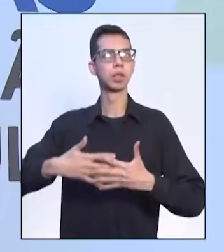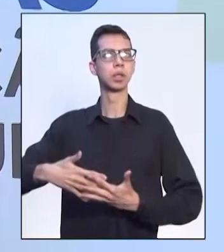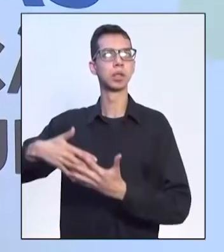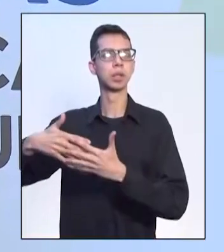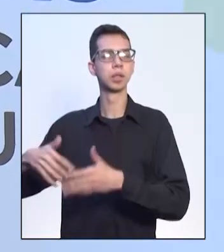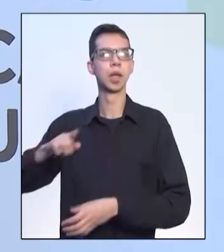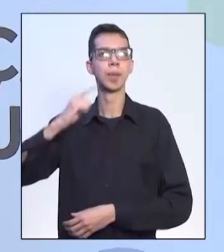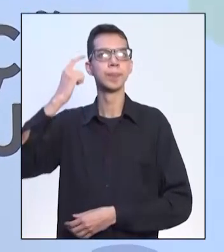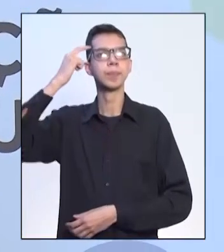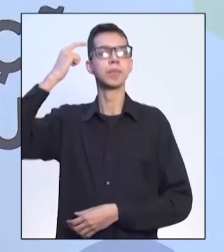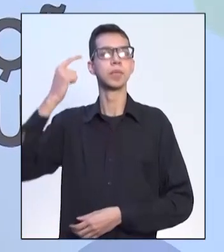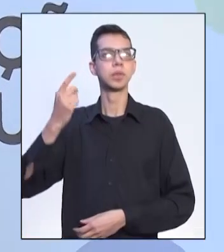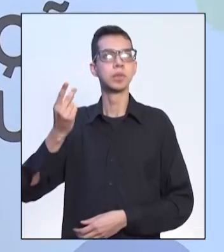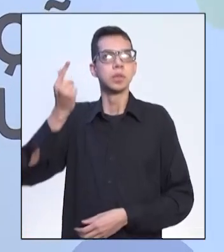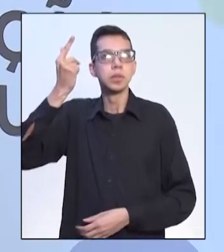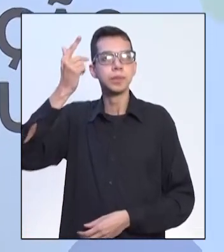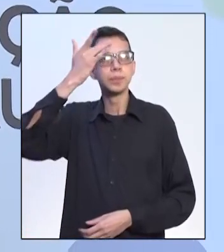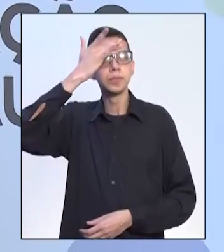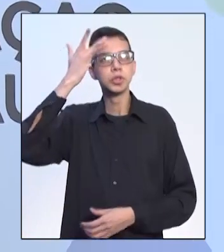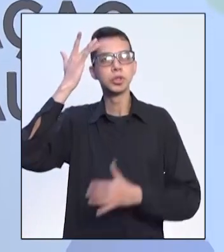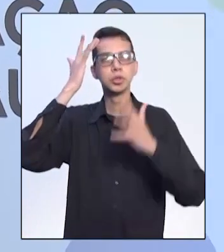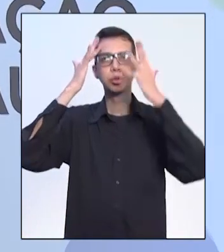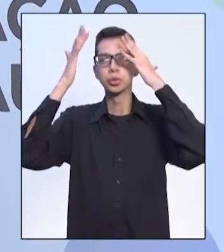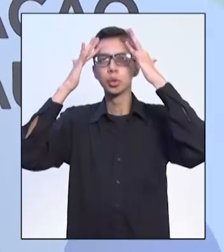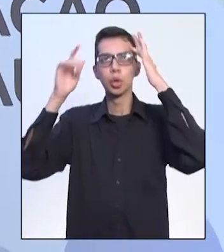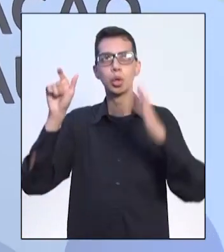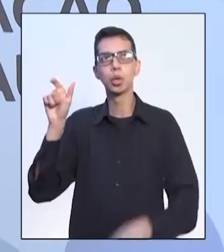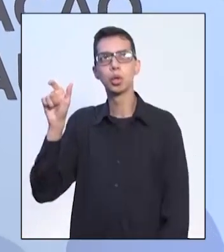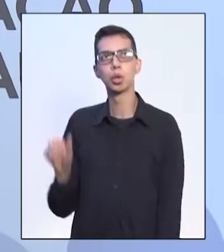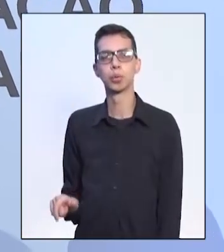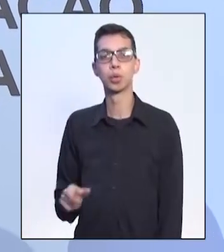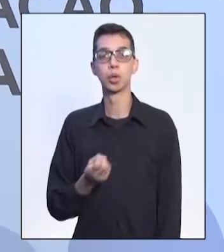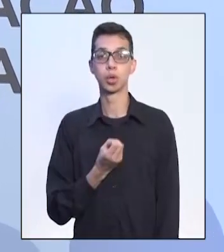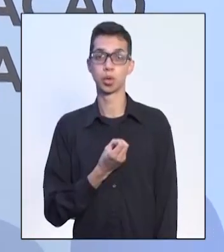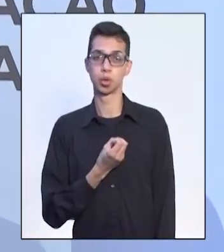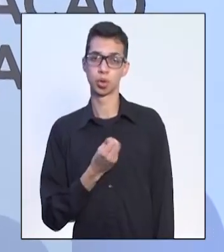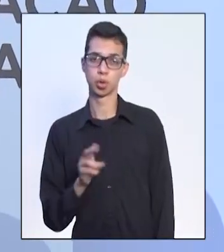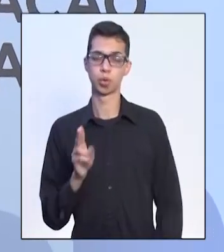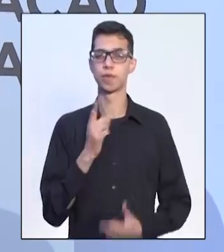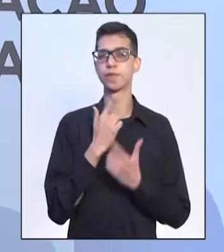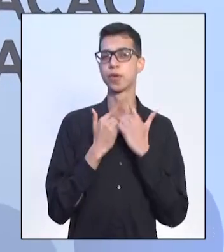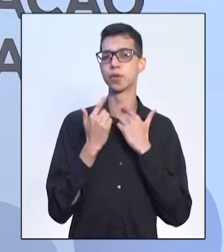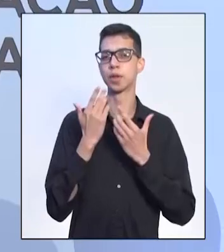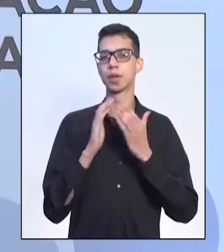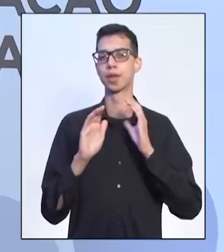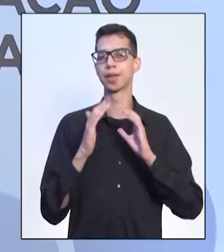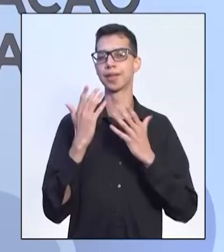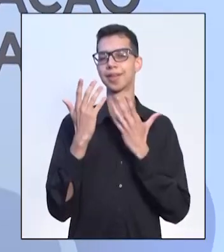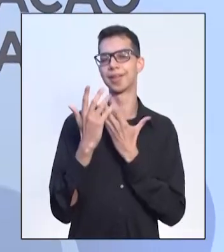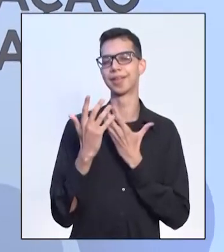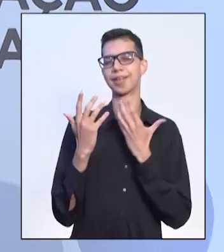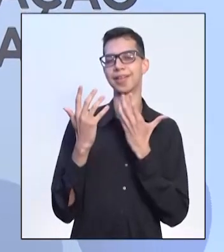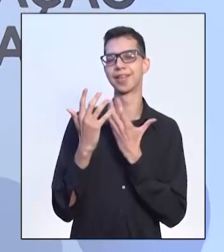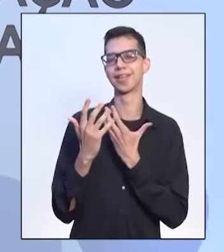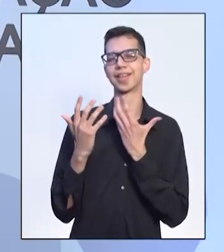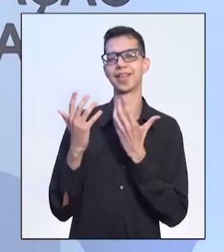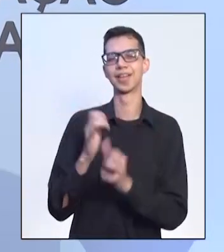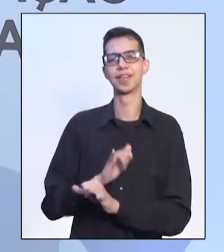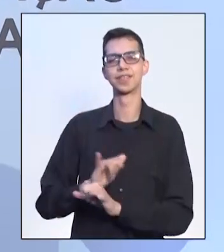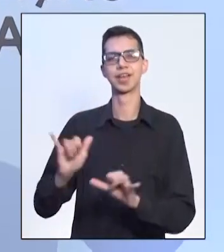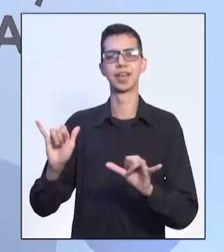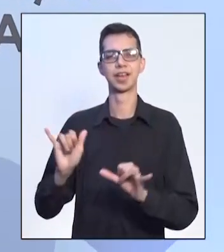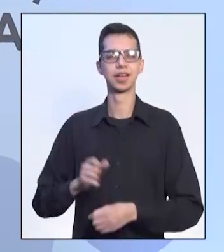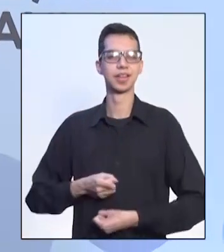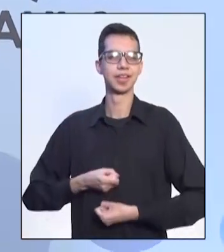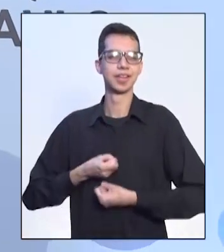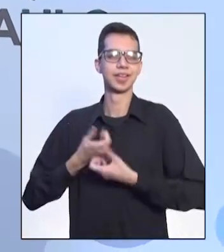vontade de fazer a serenata justamente por uma pessoa que vai perceber ali o meu sentimento, vai sentir